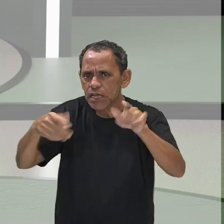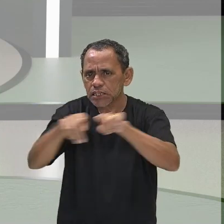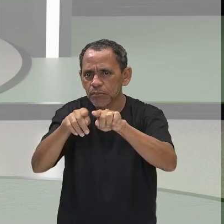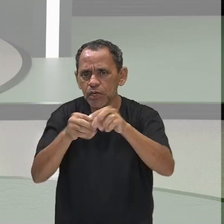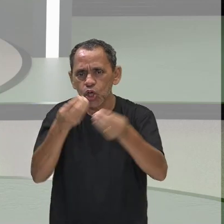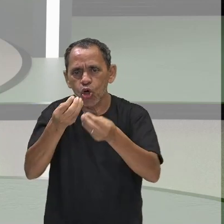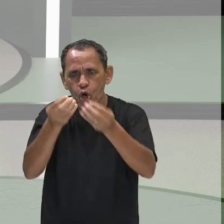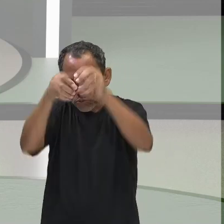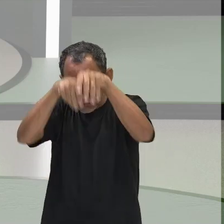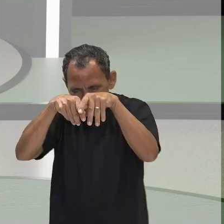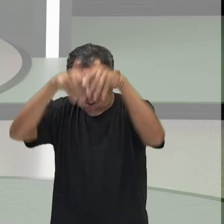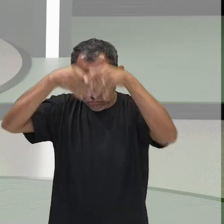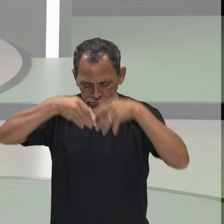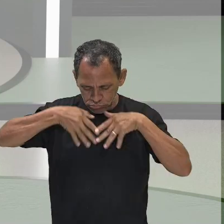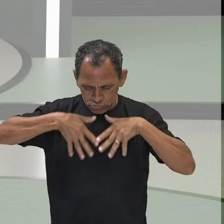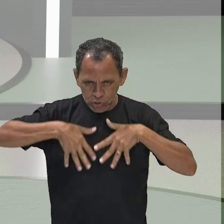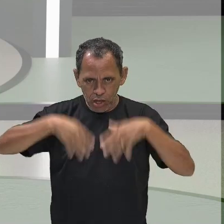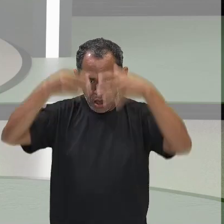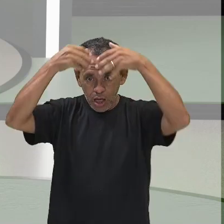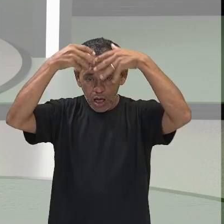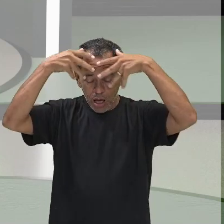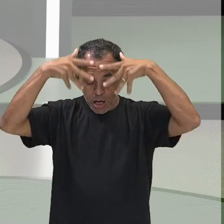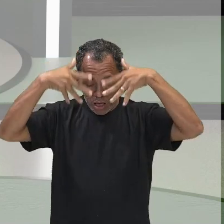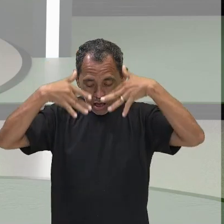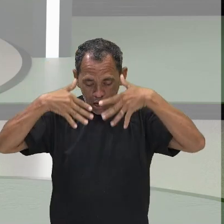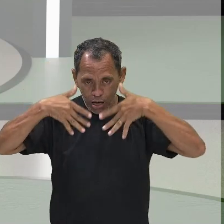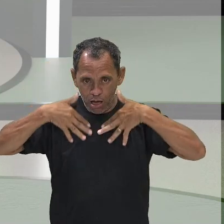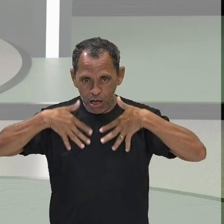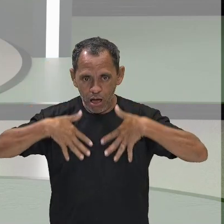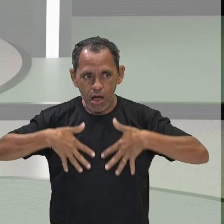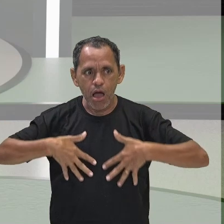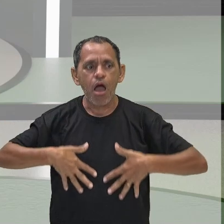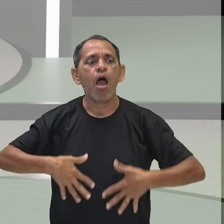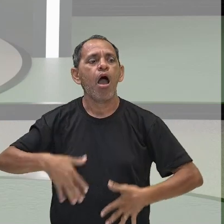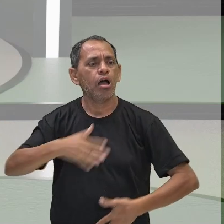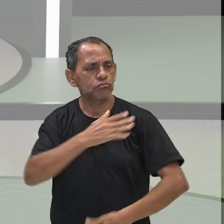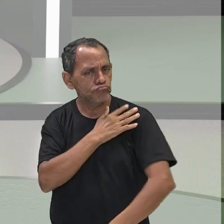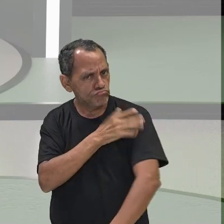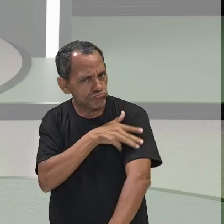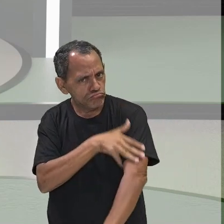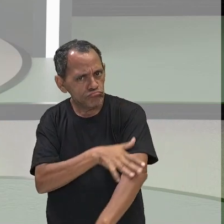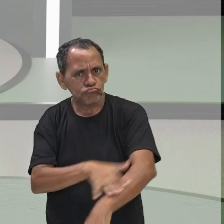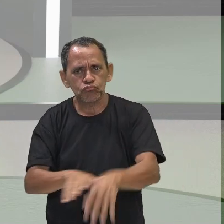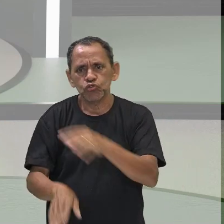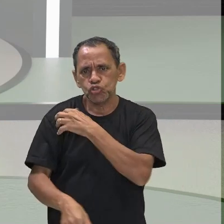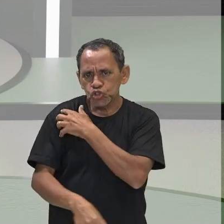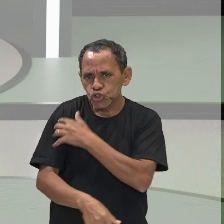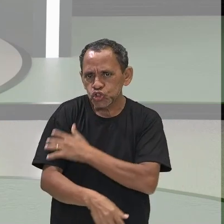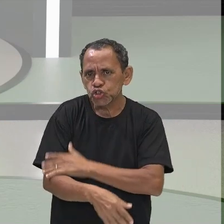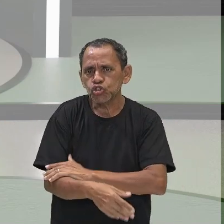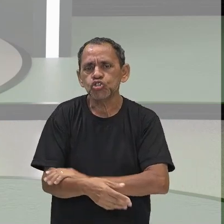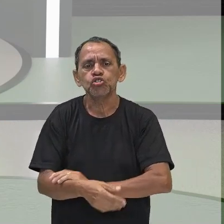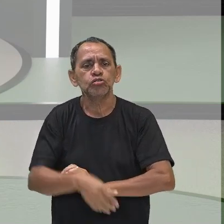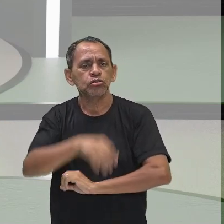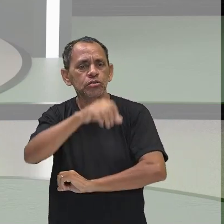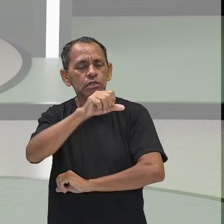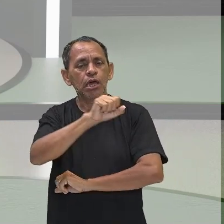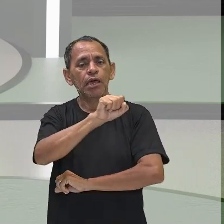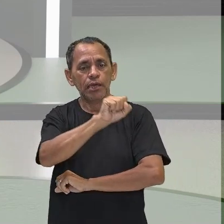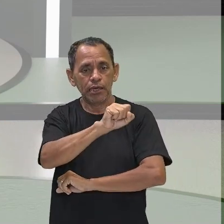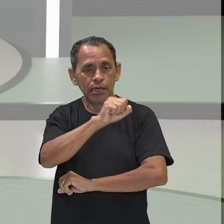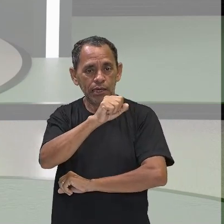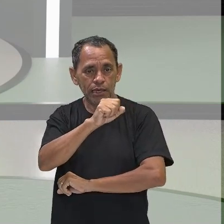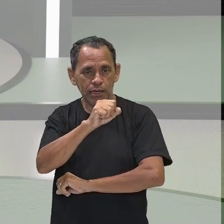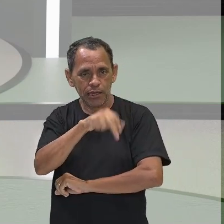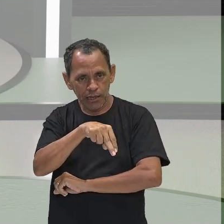para todos os nervos que compõem o sistema nervoso periférico. Tá? Então,